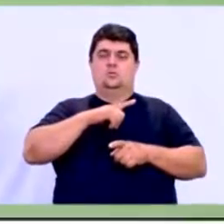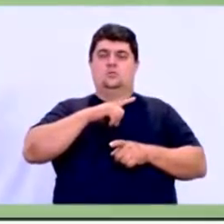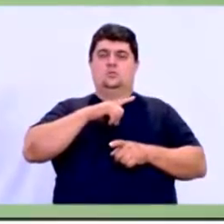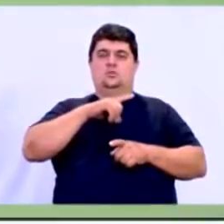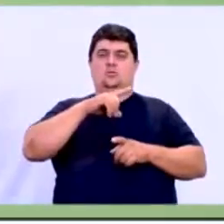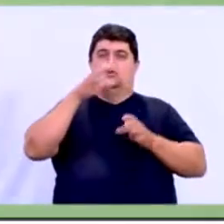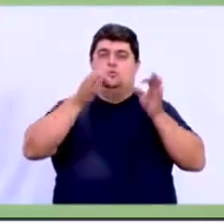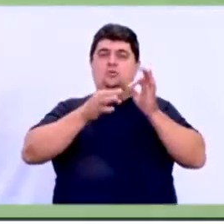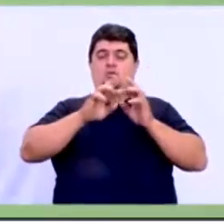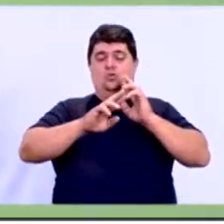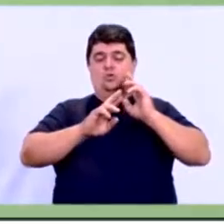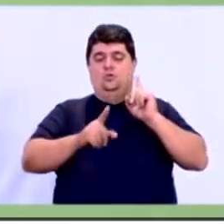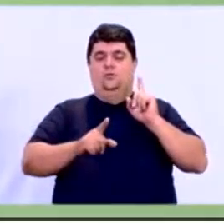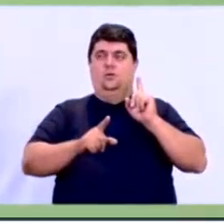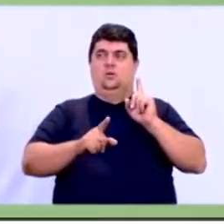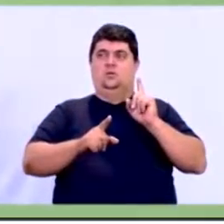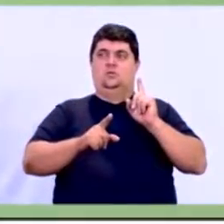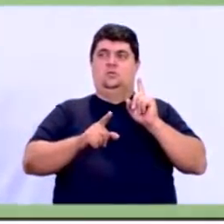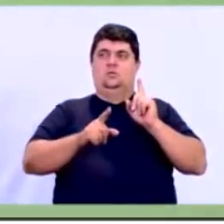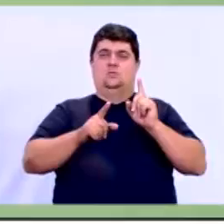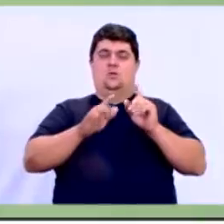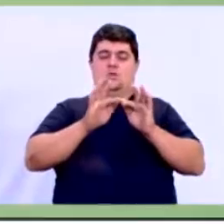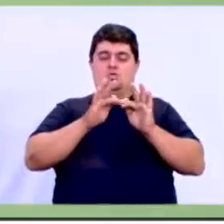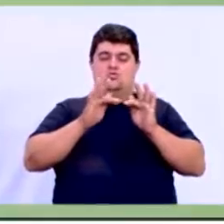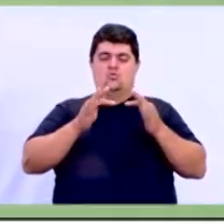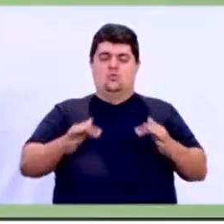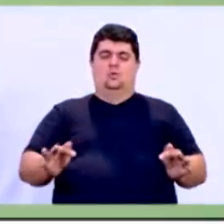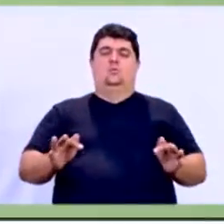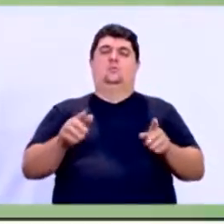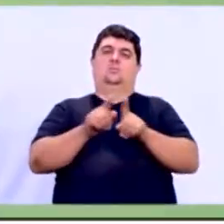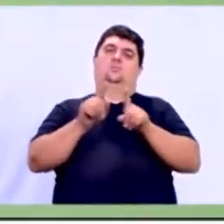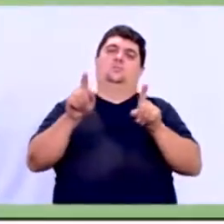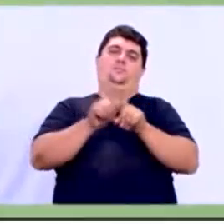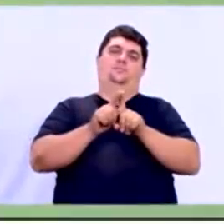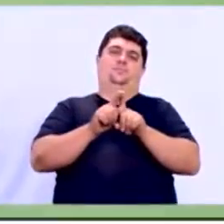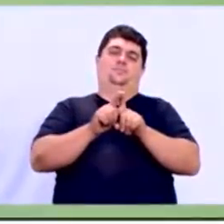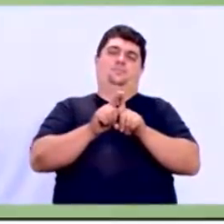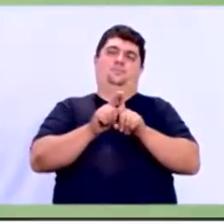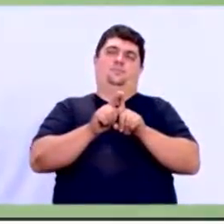jurídico diferente e simplificado,